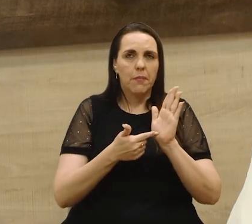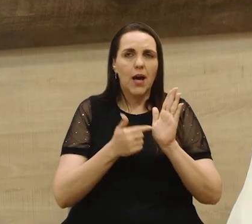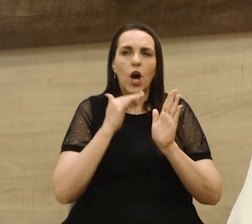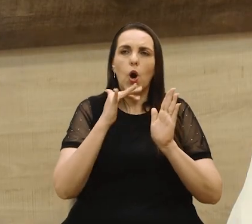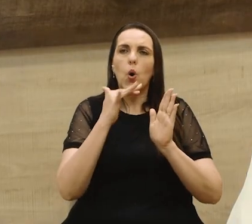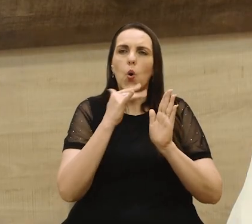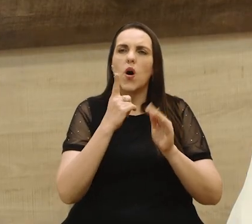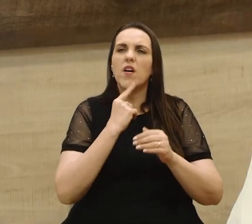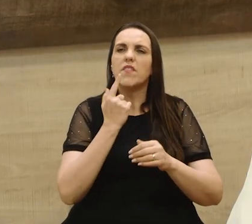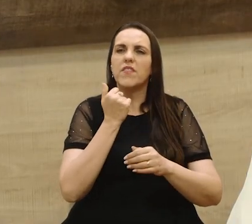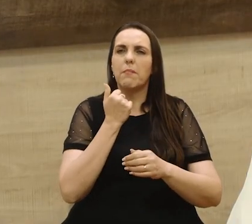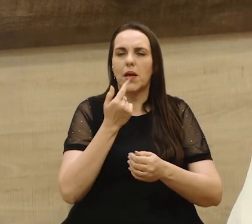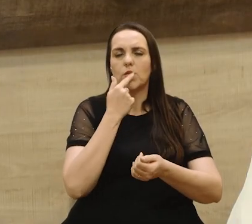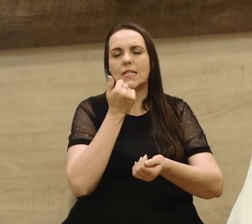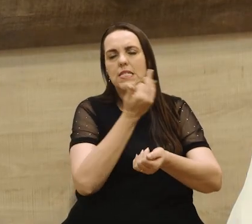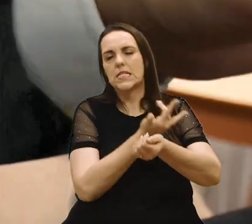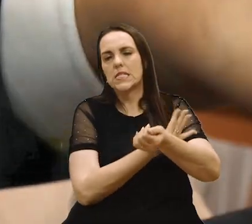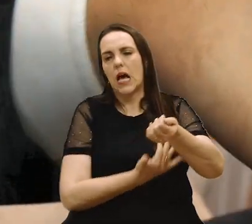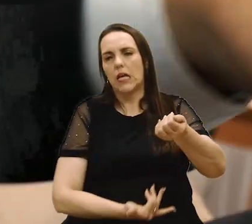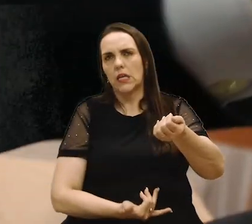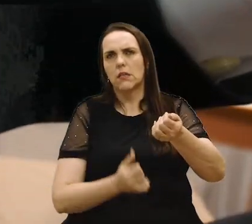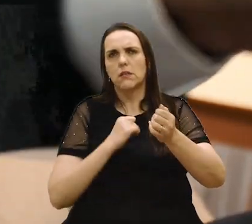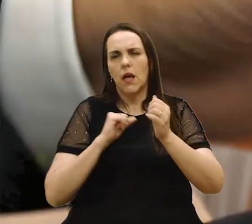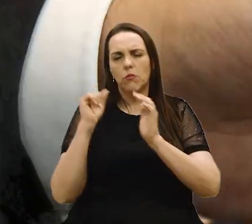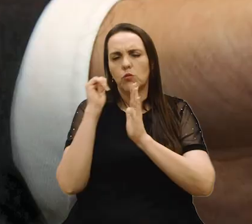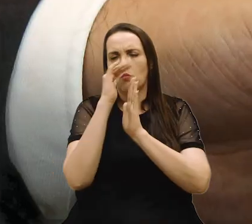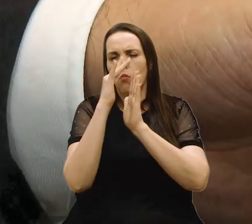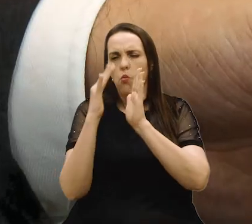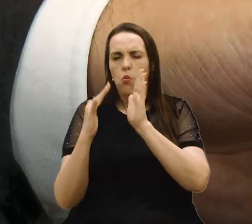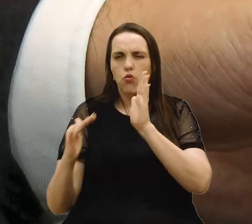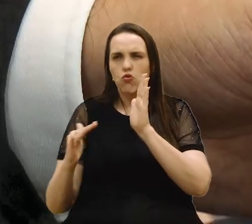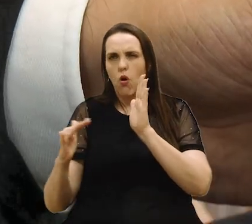a própria cor, vermelho, de sangue. Temos aqui um vulto de